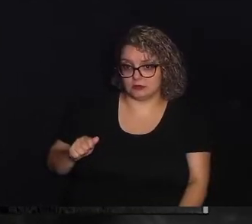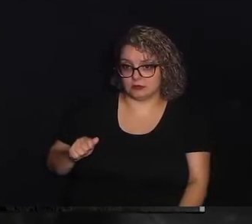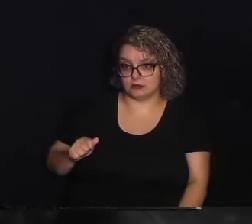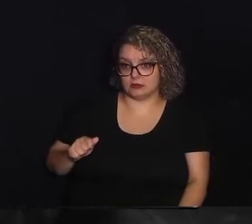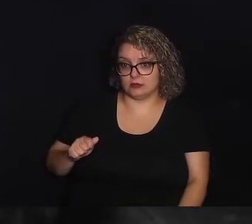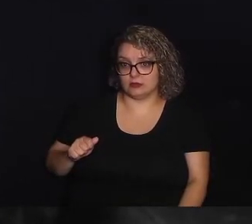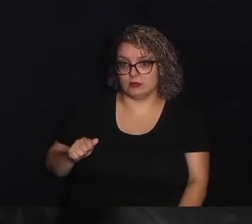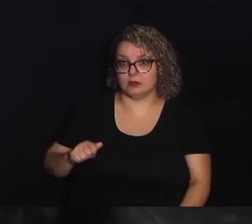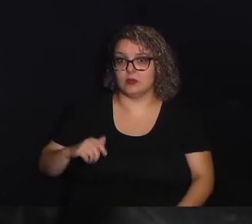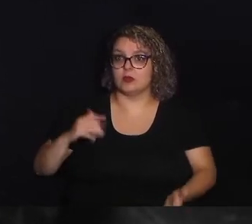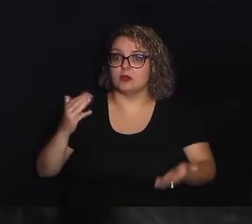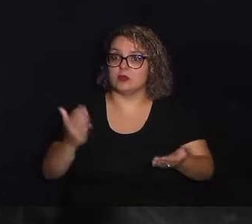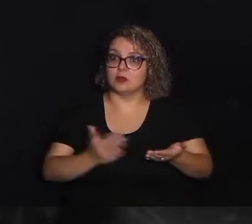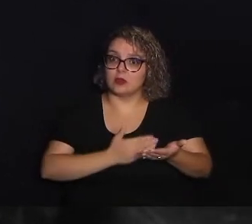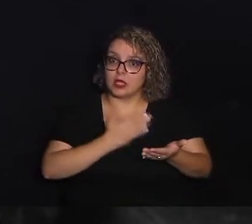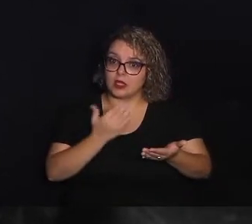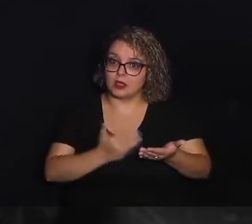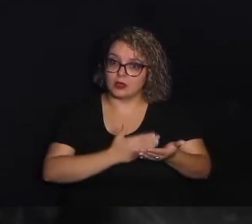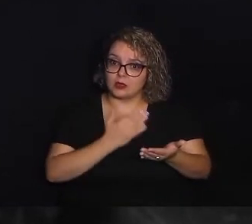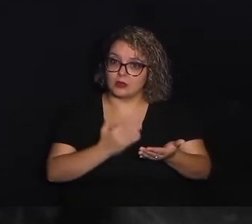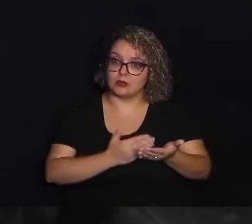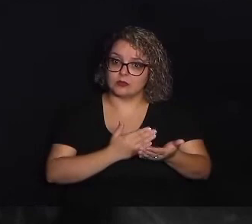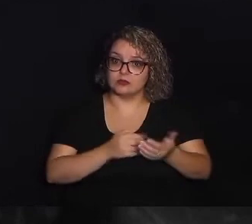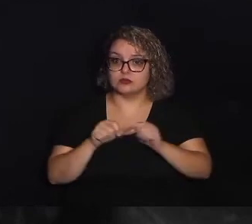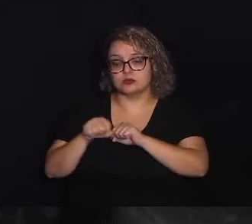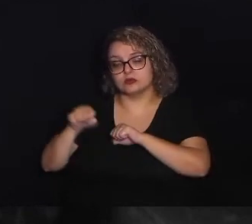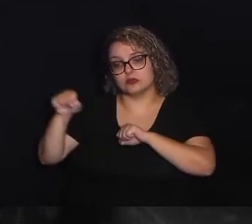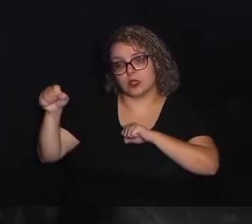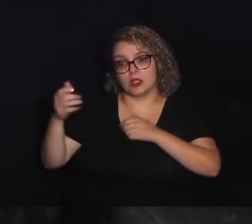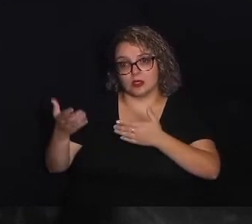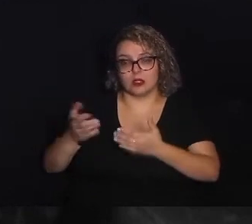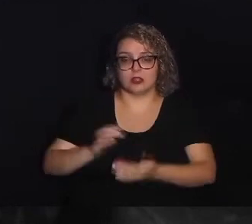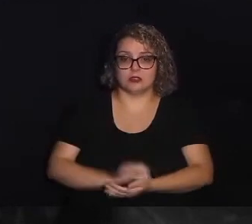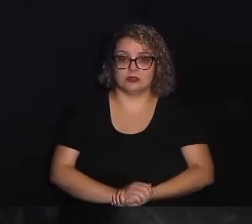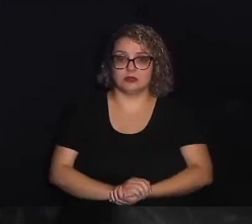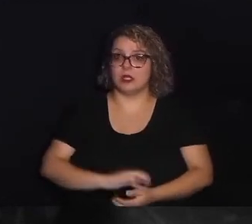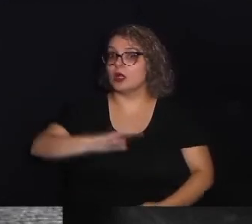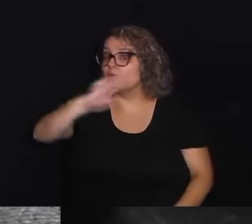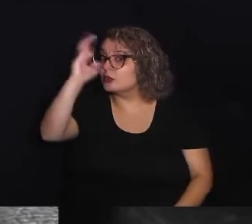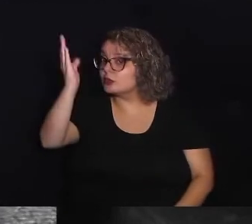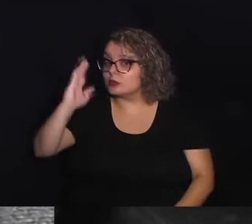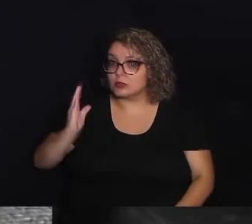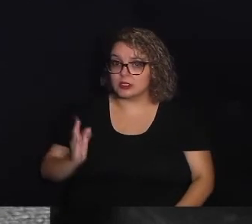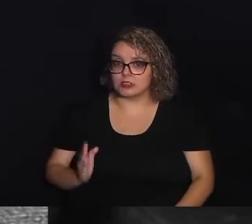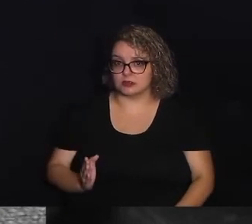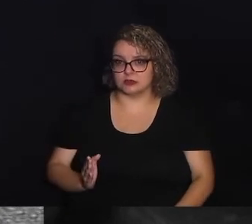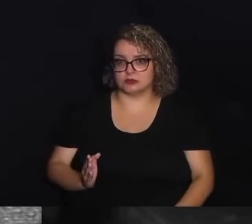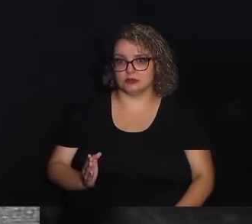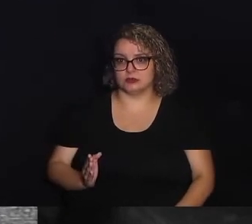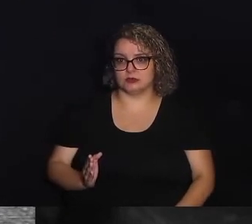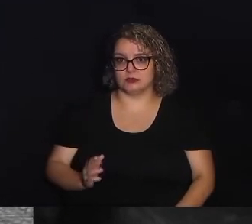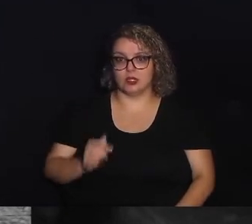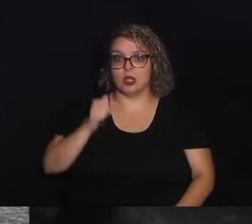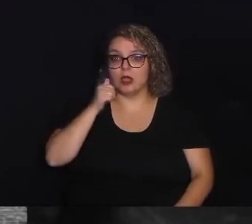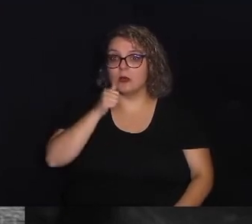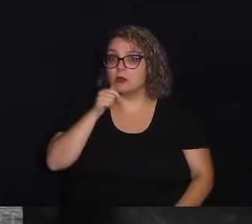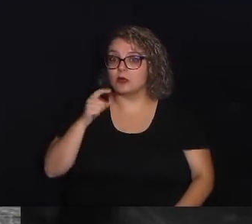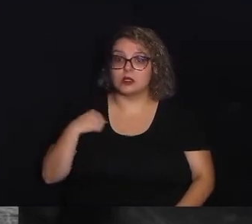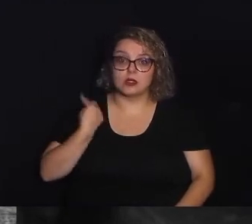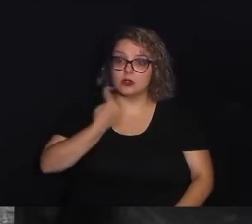laudelina vai pro livre de Aço no panteão dos heróis do